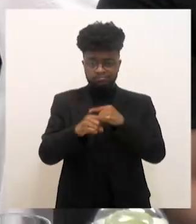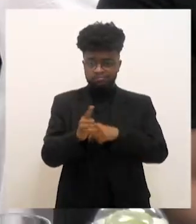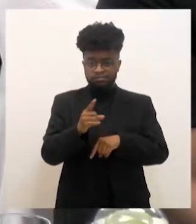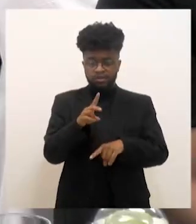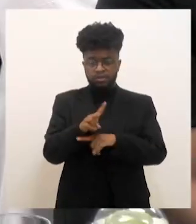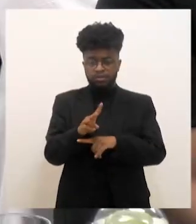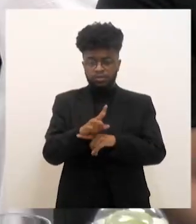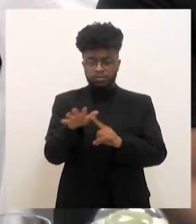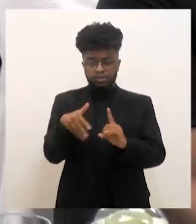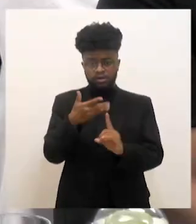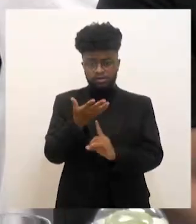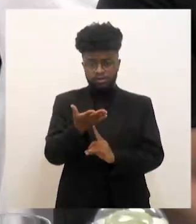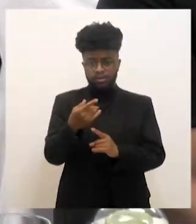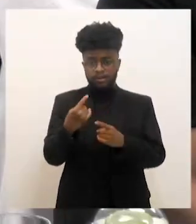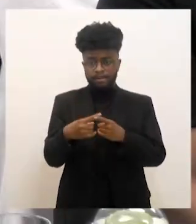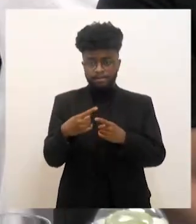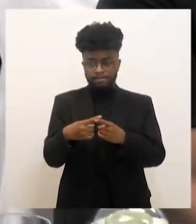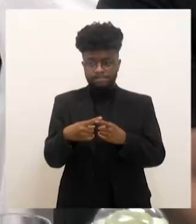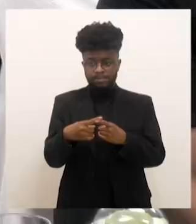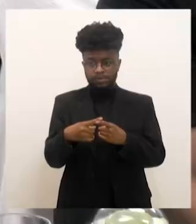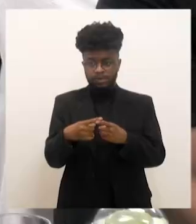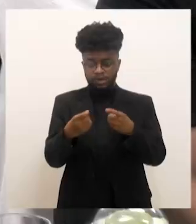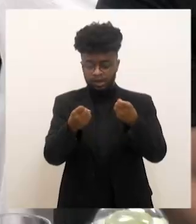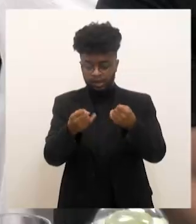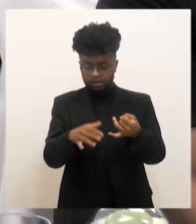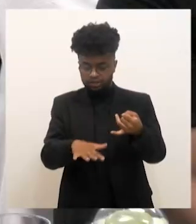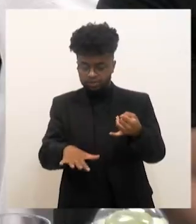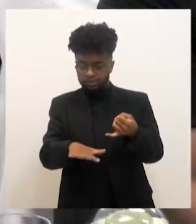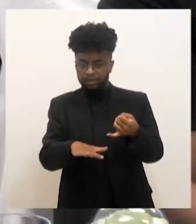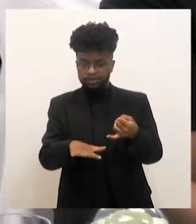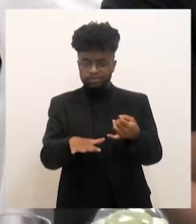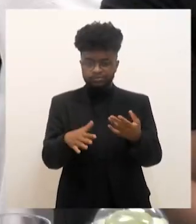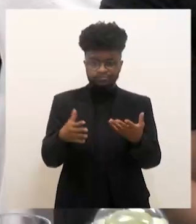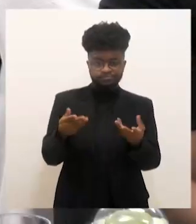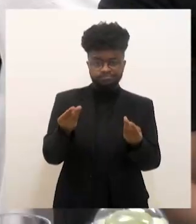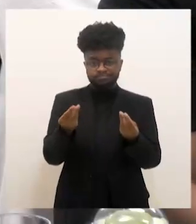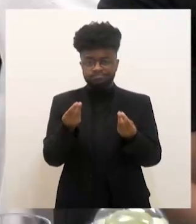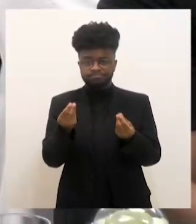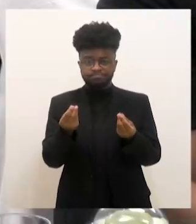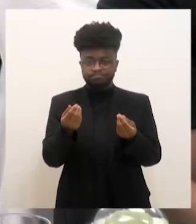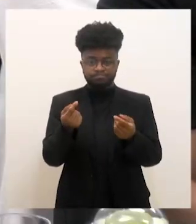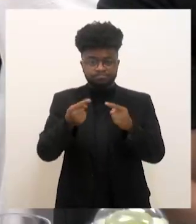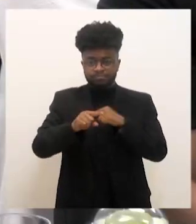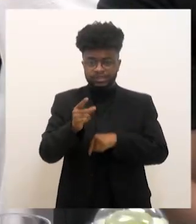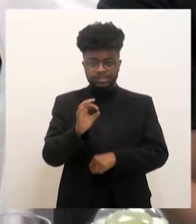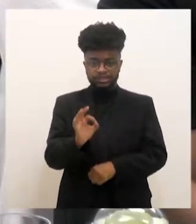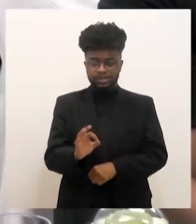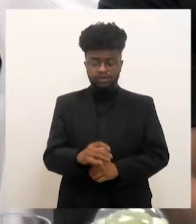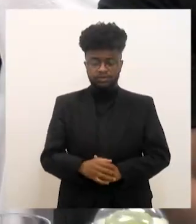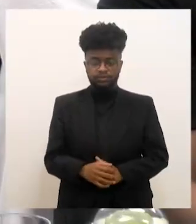proteção ambiental, porque a sua descrição não está correta.